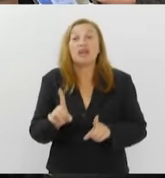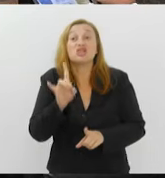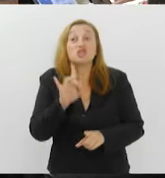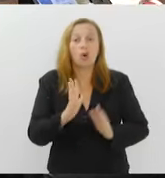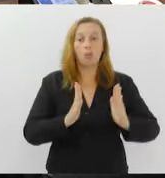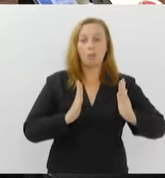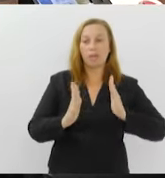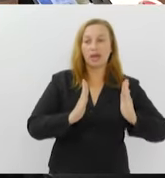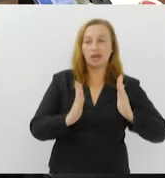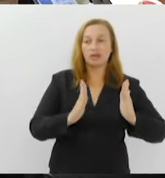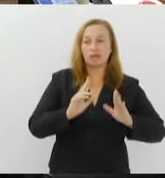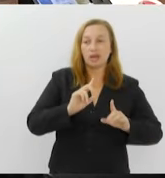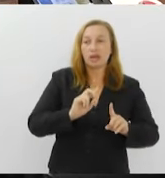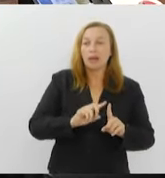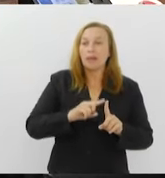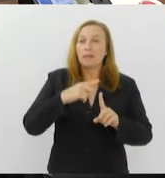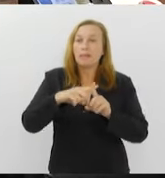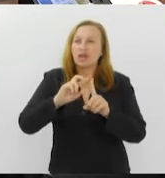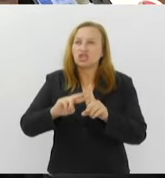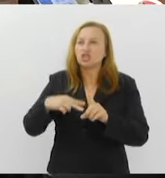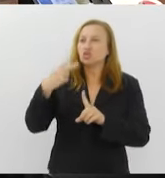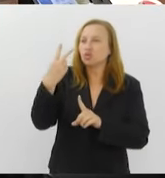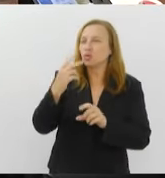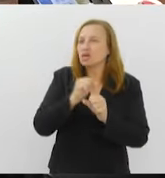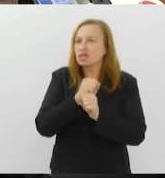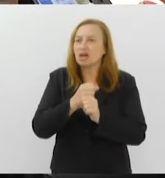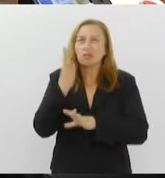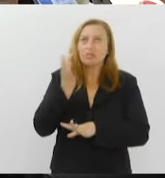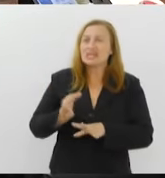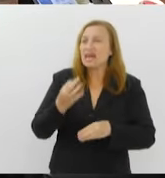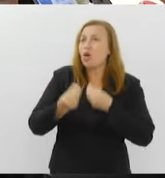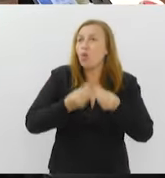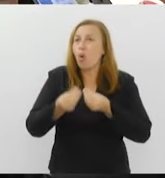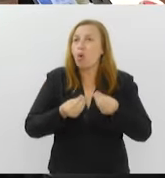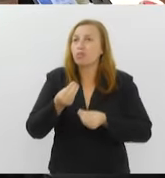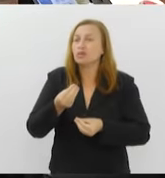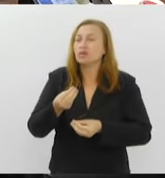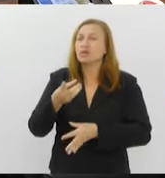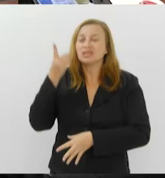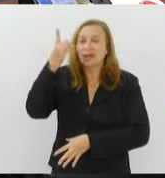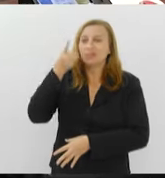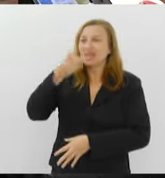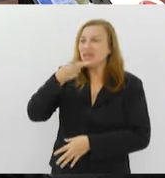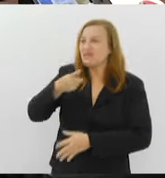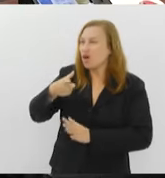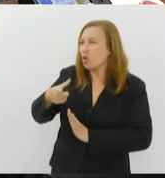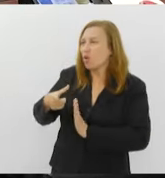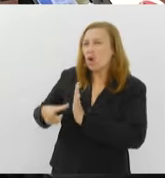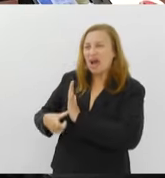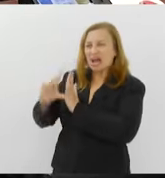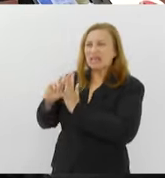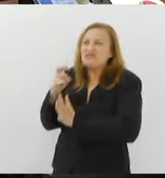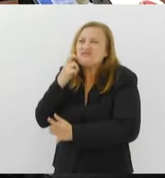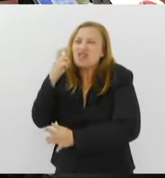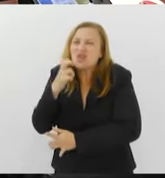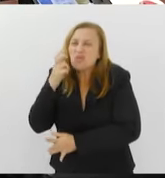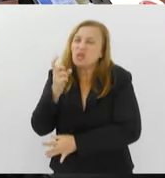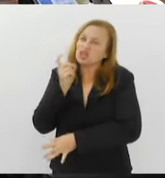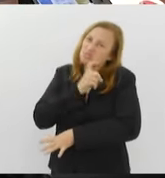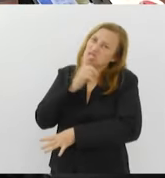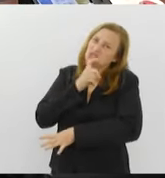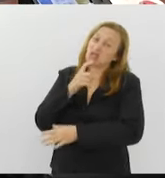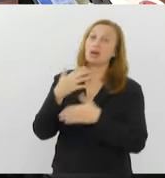por mais 2 anos. Eu não sei como o deputado que o antecedeu não fica com vergonha de mentir dessa maneira.